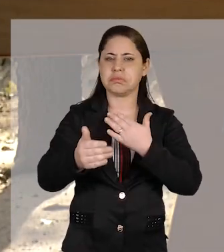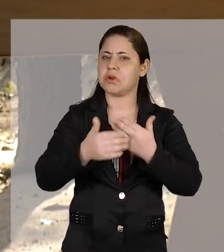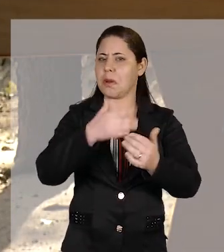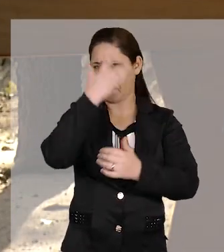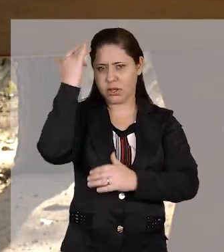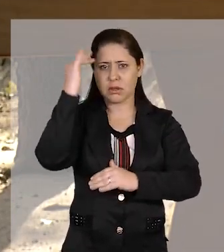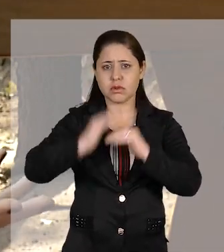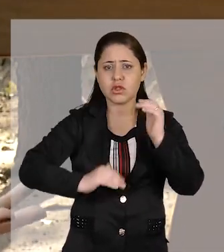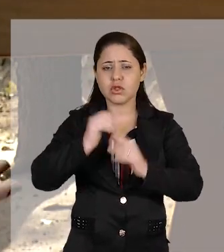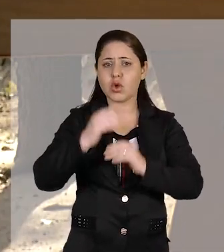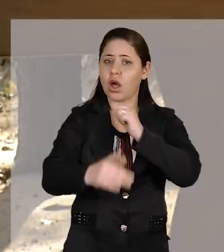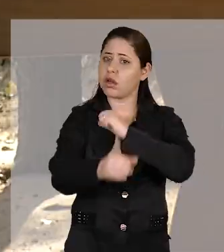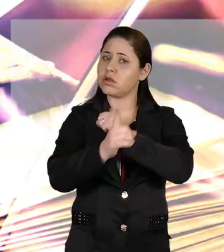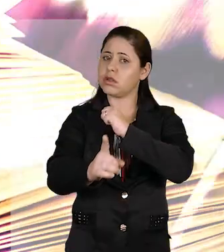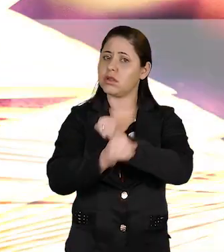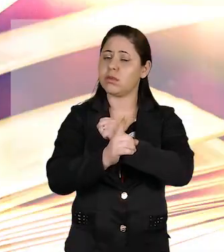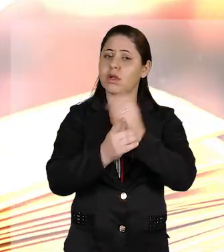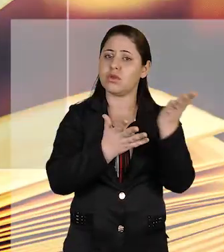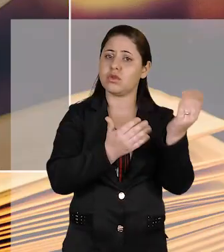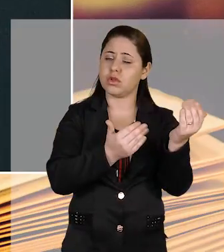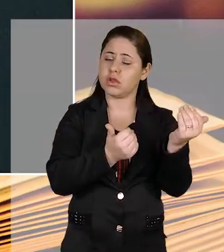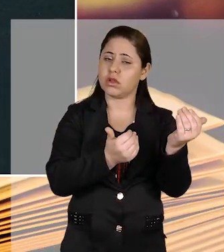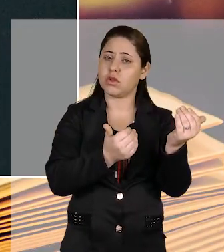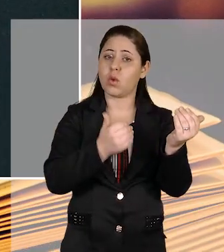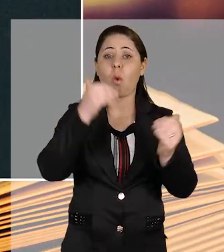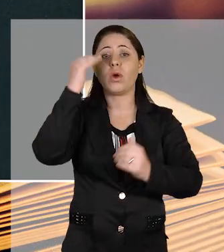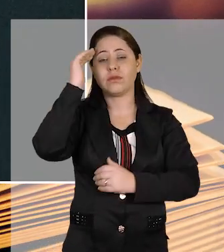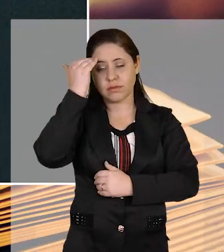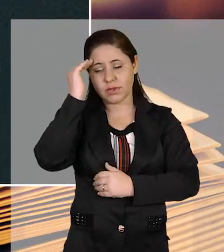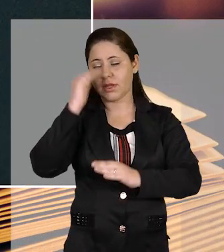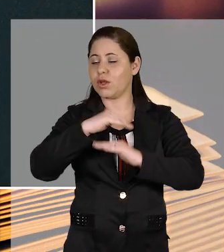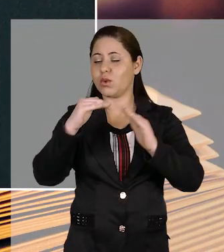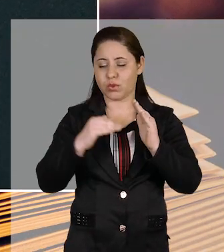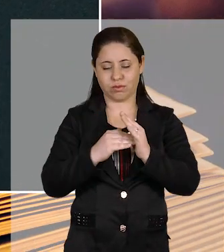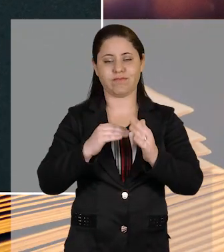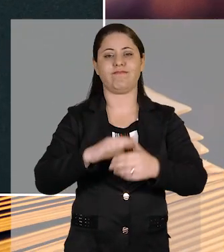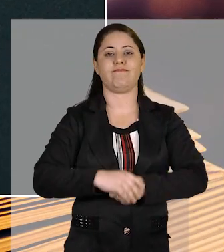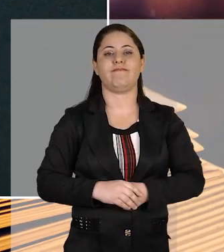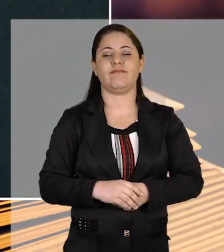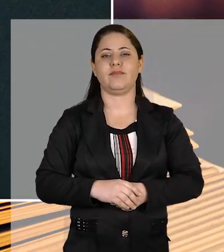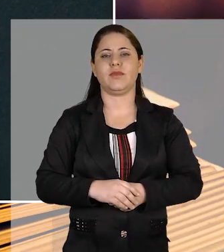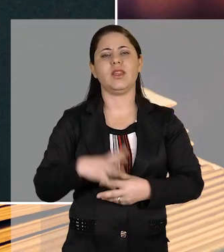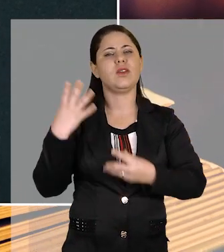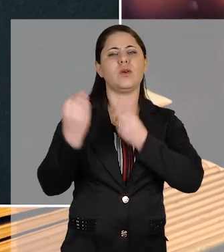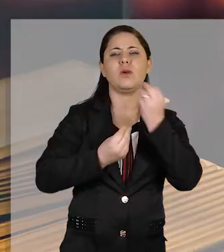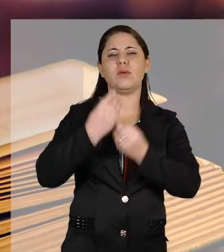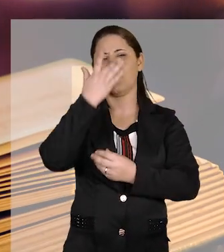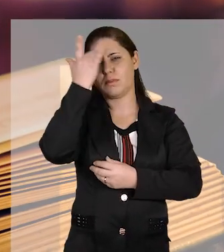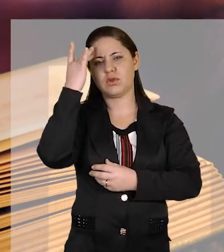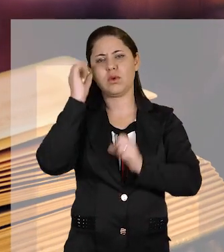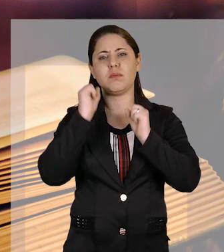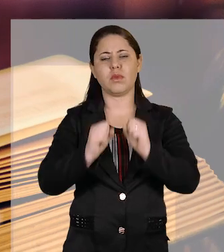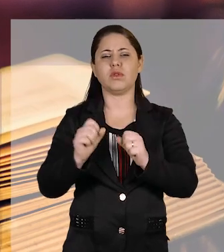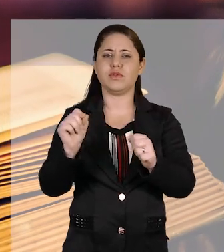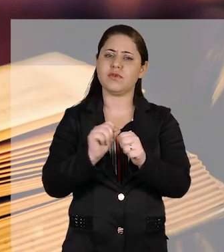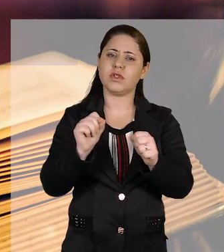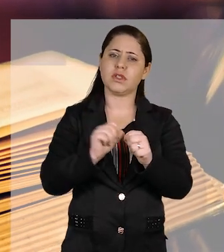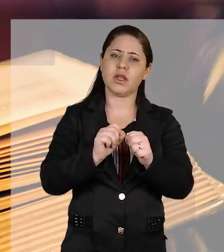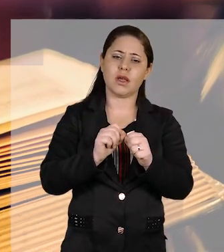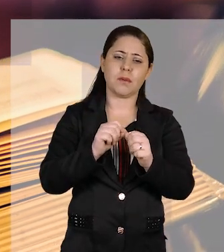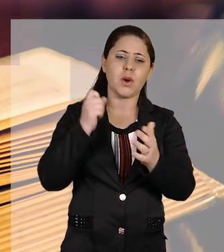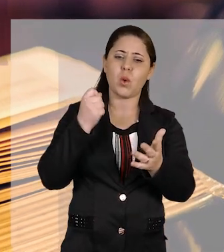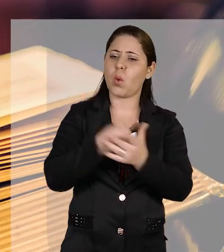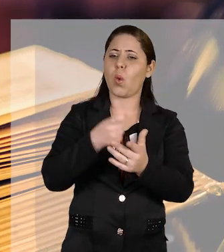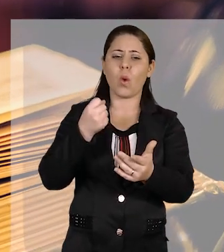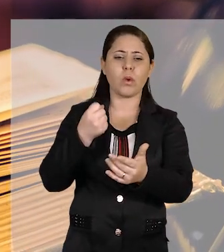qualquer área que atue com atendimento de adolescente consiga entender também. E como que as pessoas podem fazer para estar